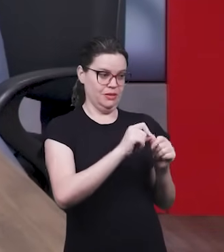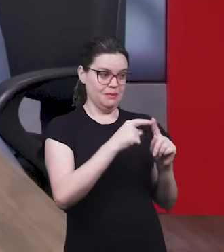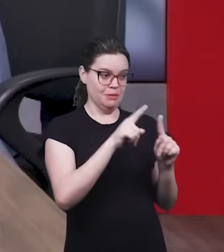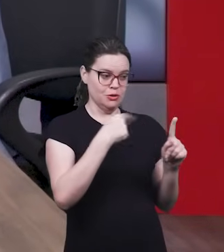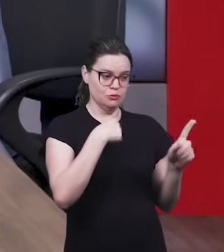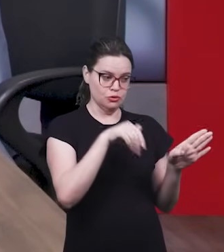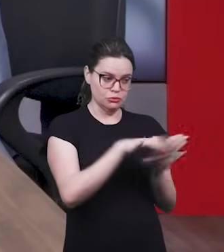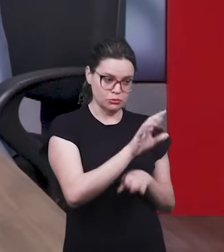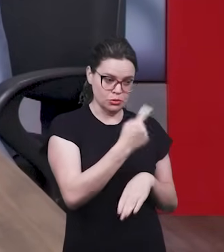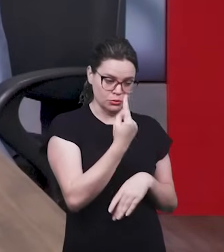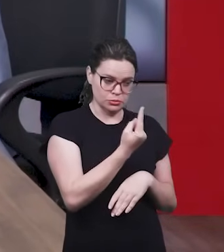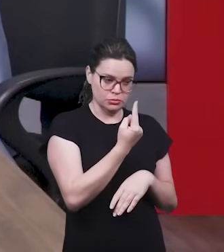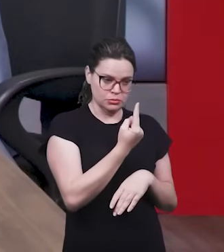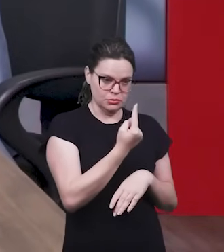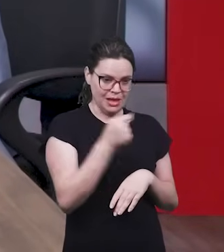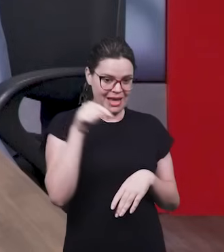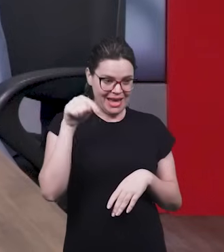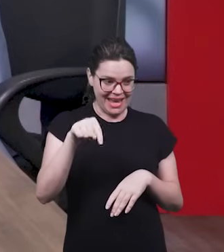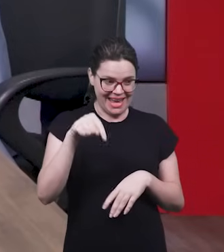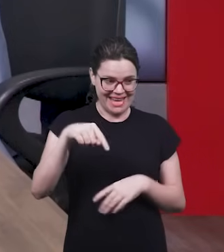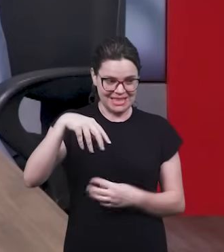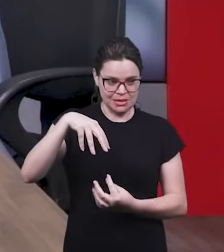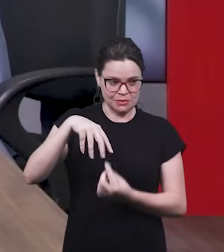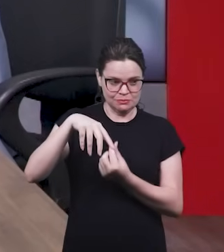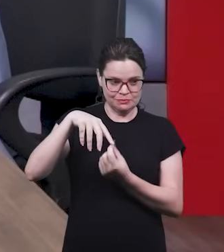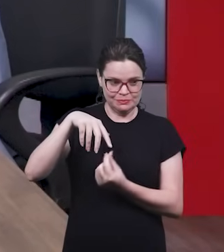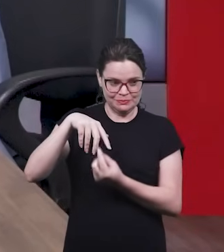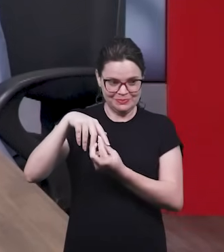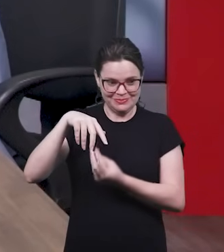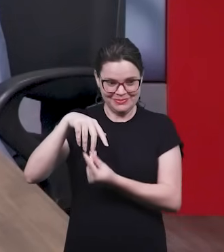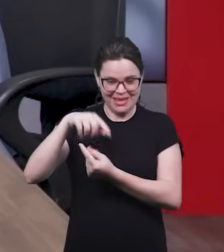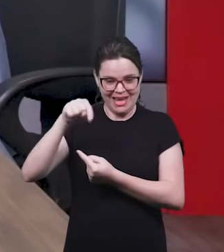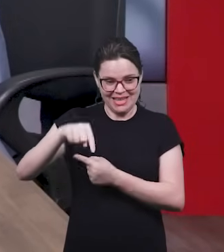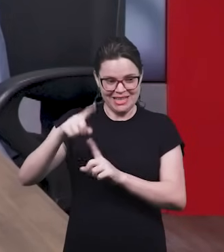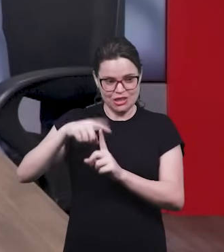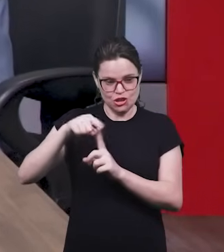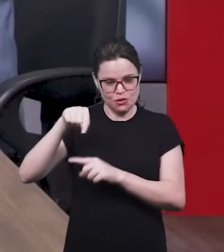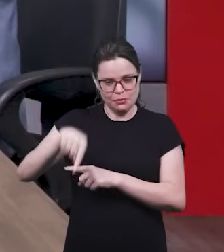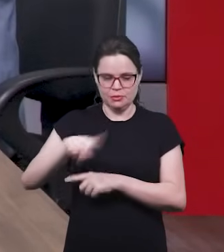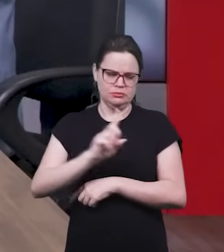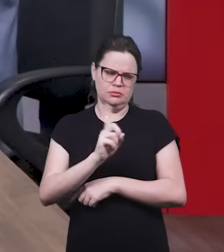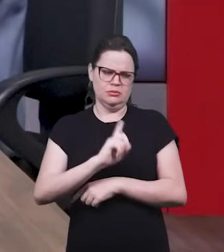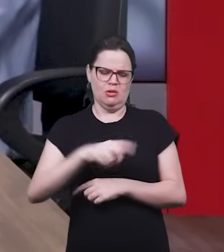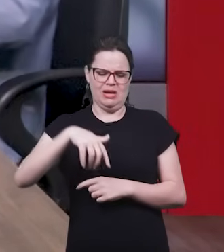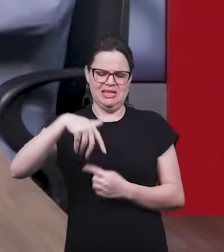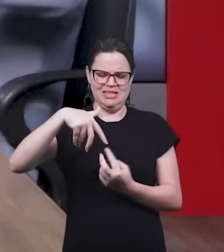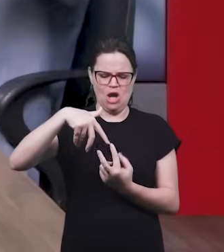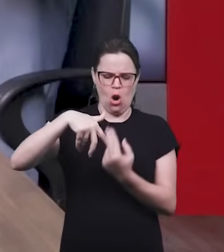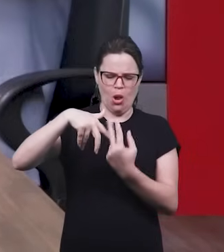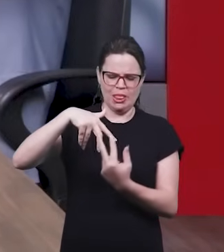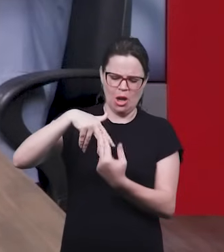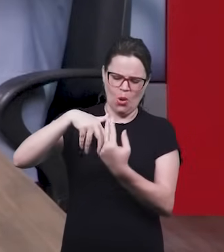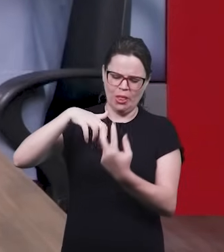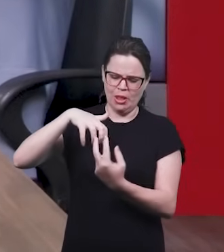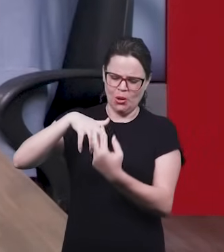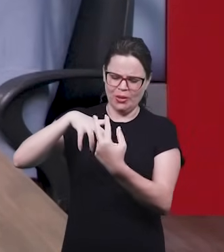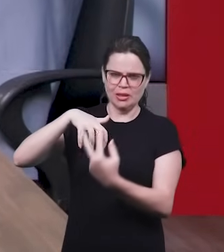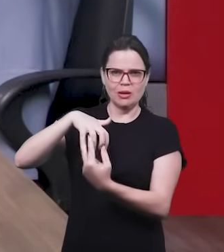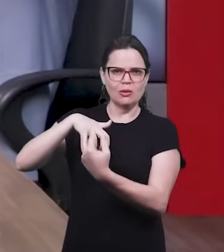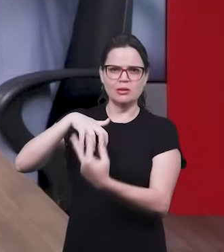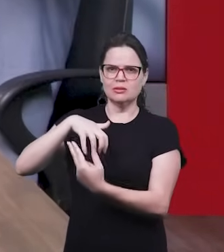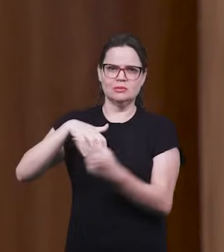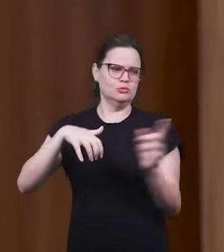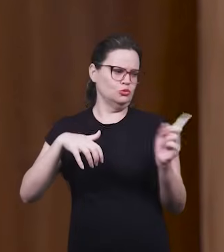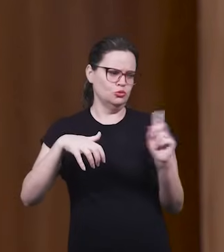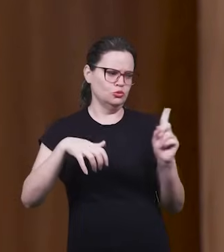você. Queiros, não faça esse tipo de implante, que isso não funciona. Ele era muito prático. Aí eu tinha um colega aqui, ele